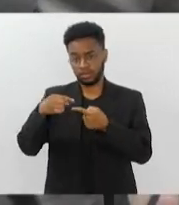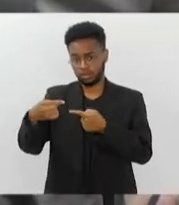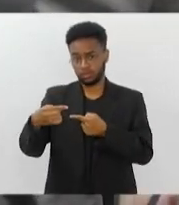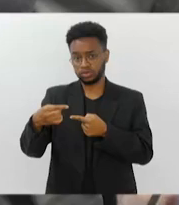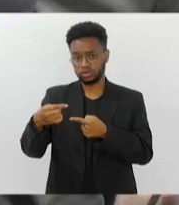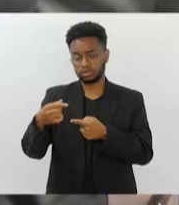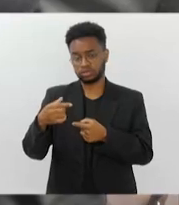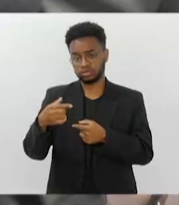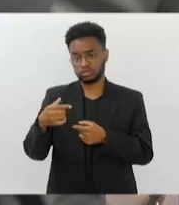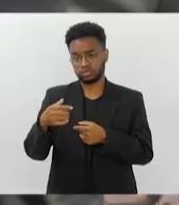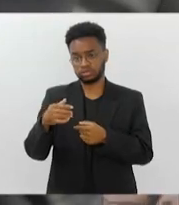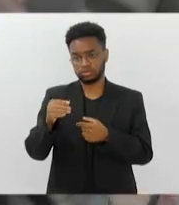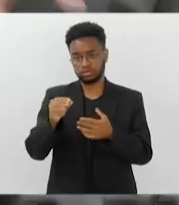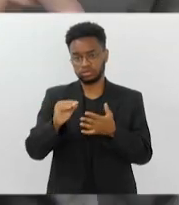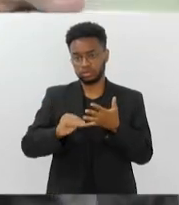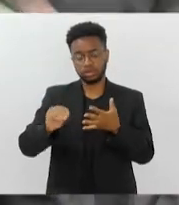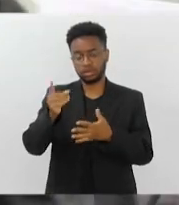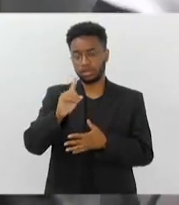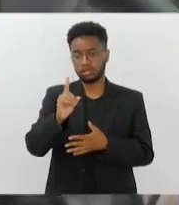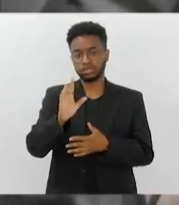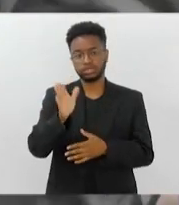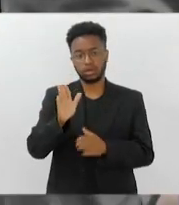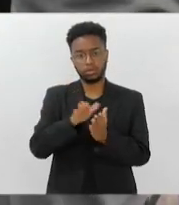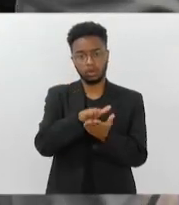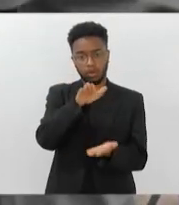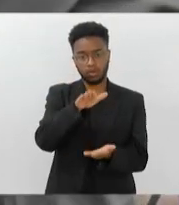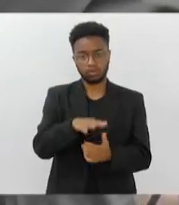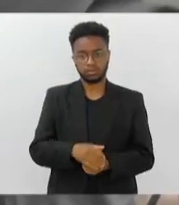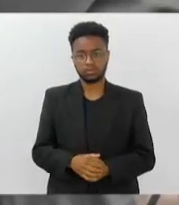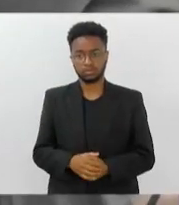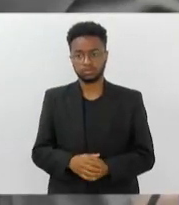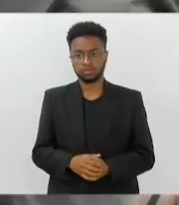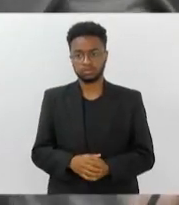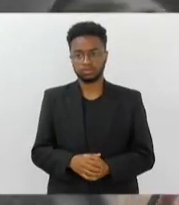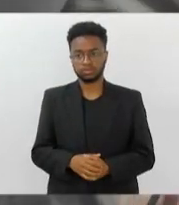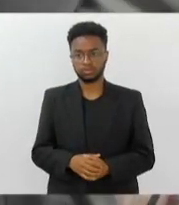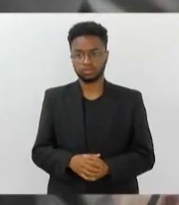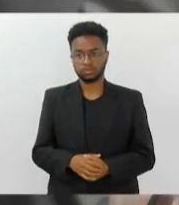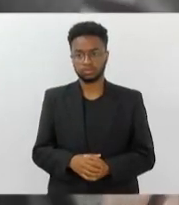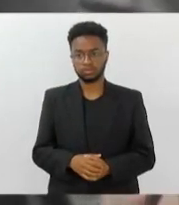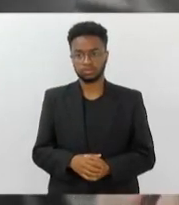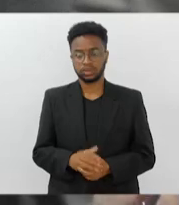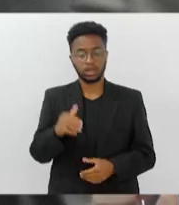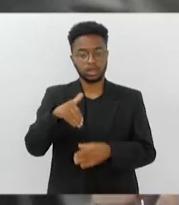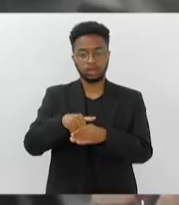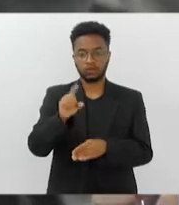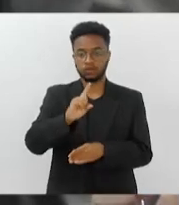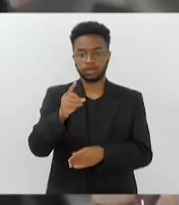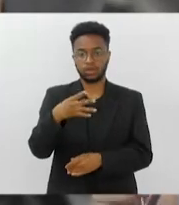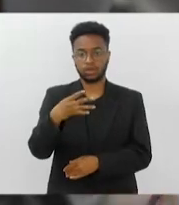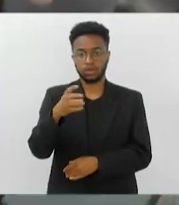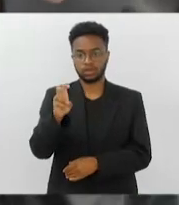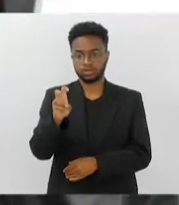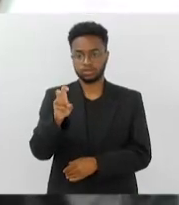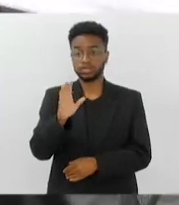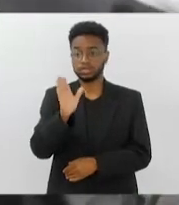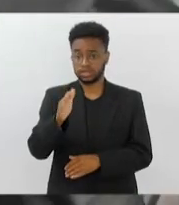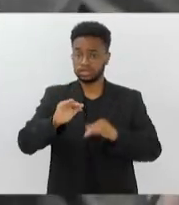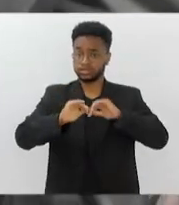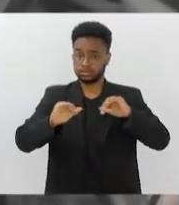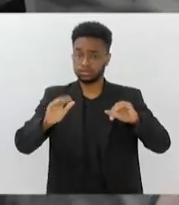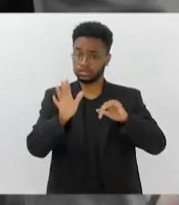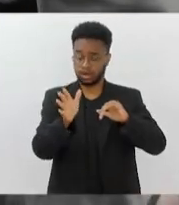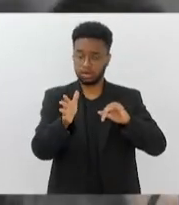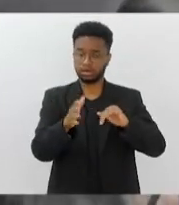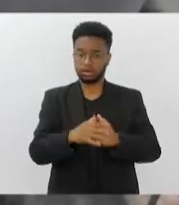Tá. Ah, não, já está no bloco aqui. Da... Mas... Para não votar em bloco, 45. Já está separado. Já está